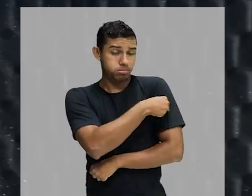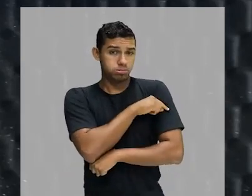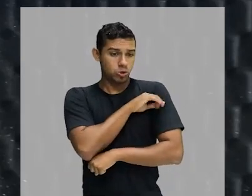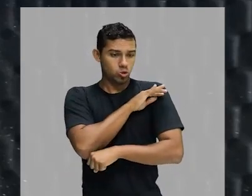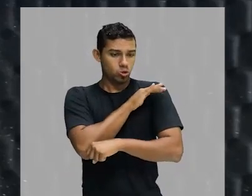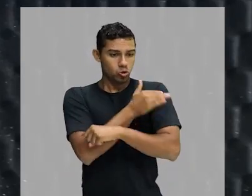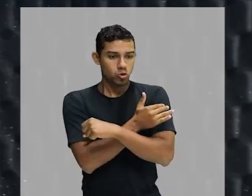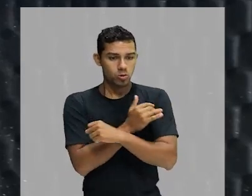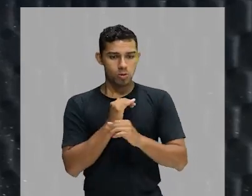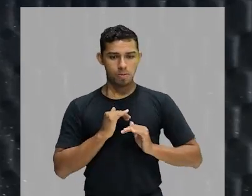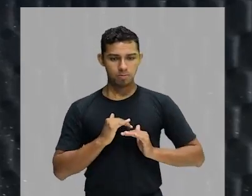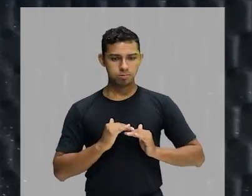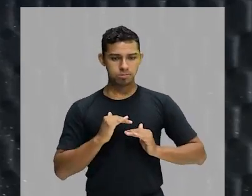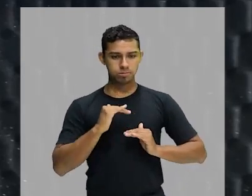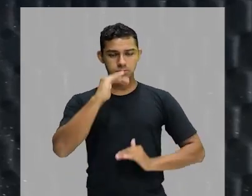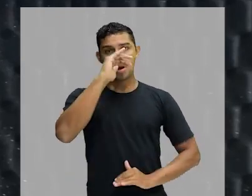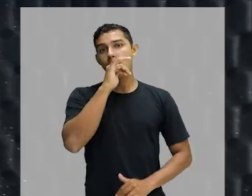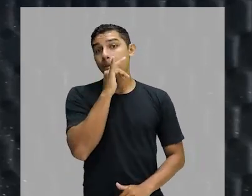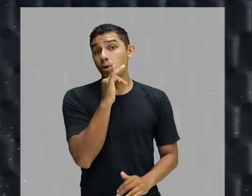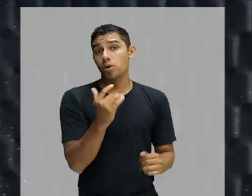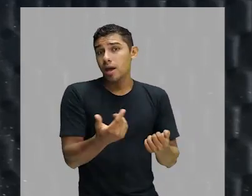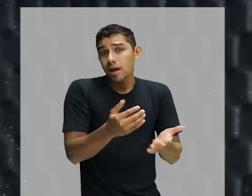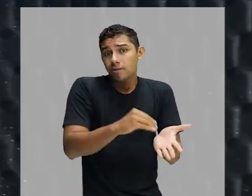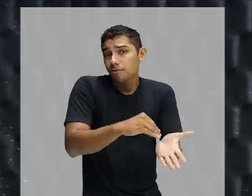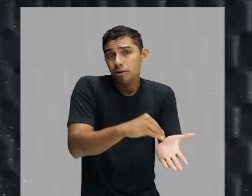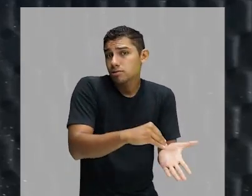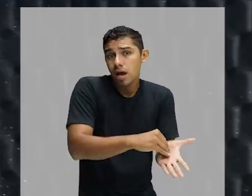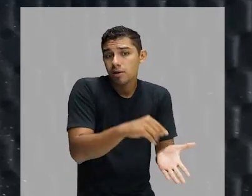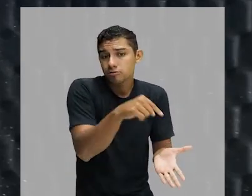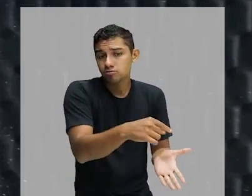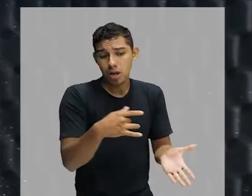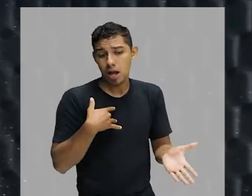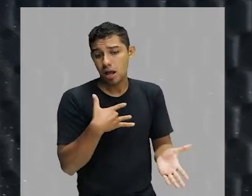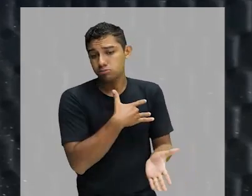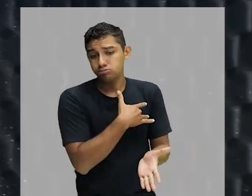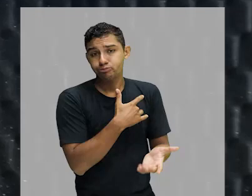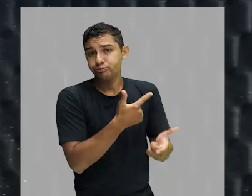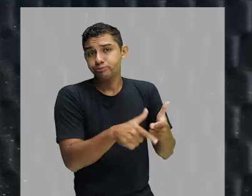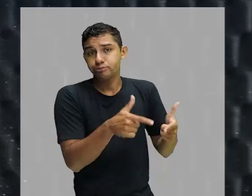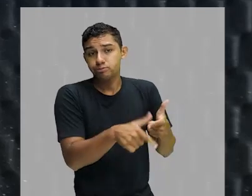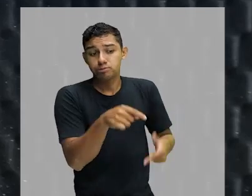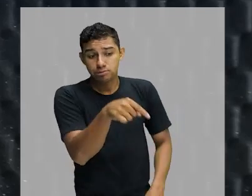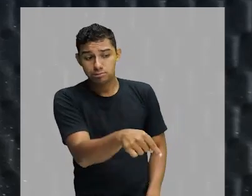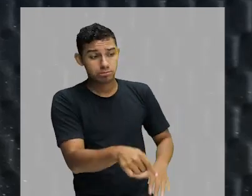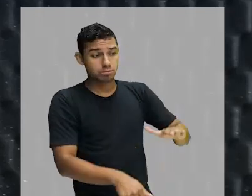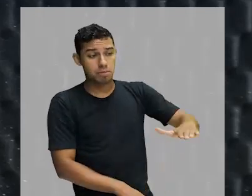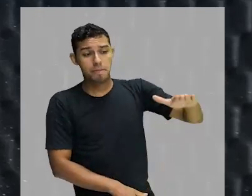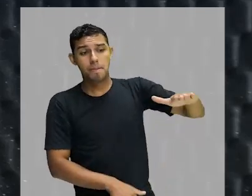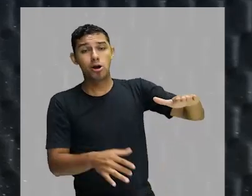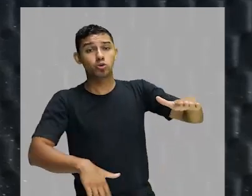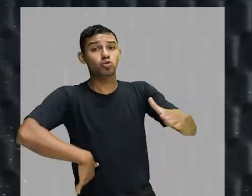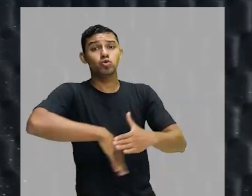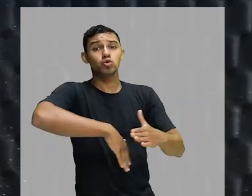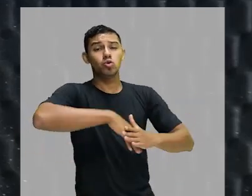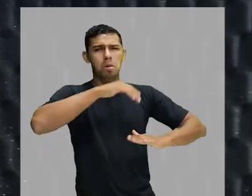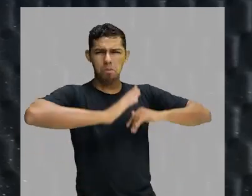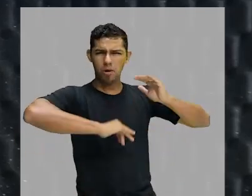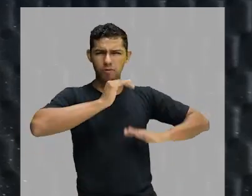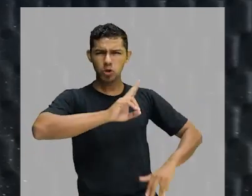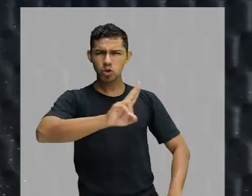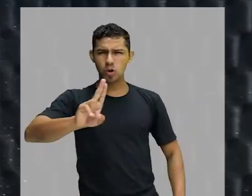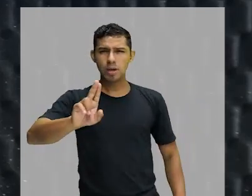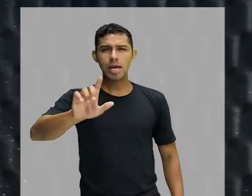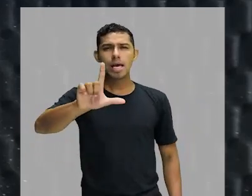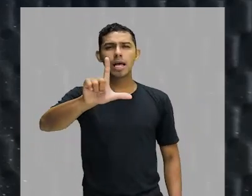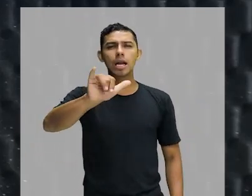desenvolvimento, porque ele tinha carência hormonal. Quando a gente fala de esporte, de alguma outra coisa, esses hormônios eles são utilizados